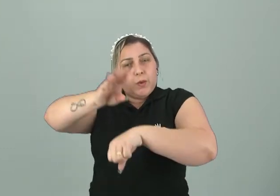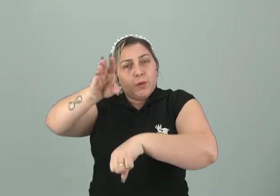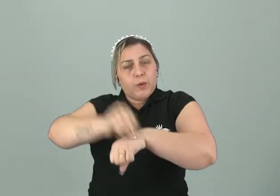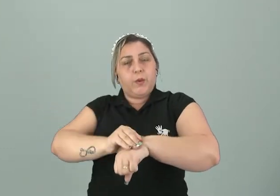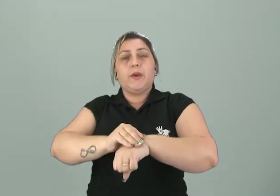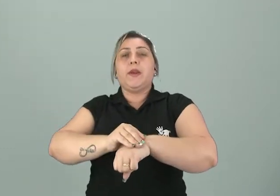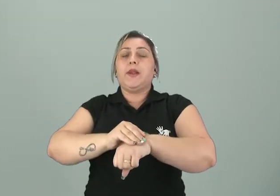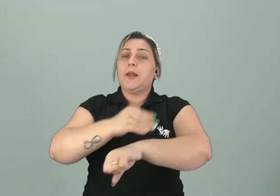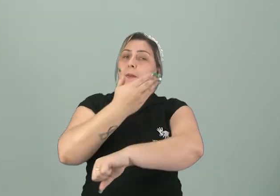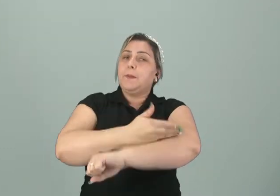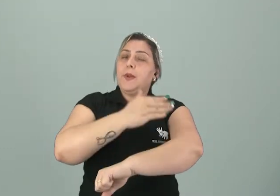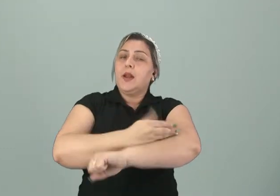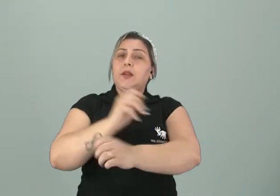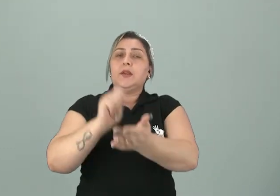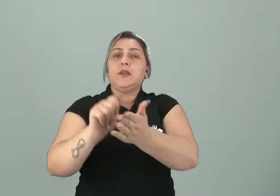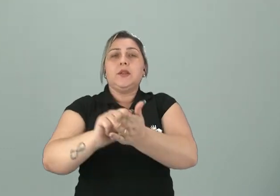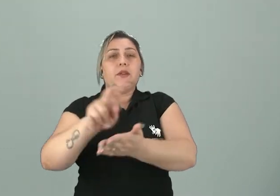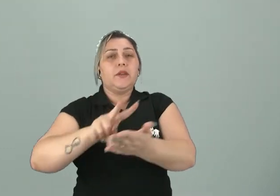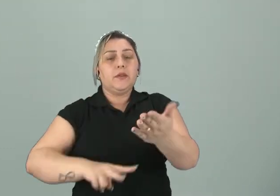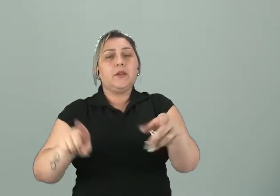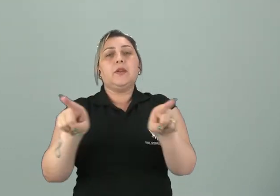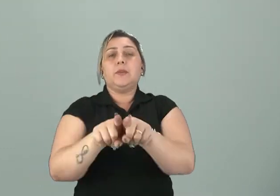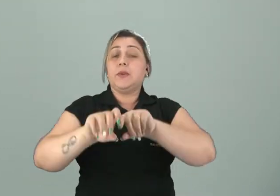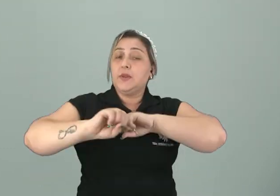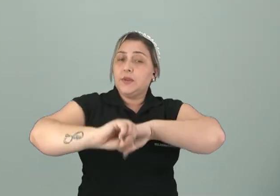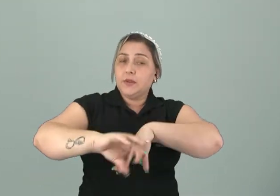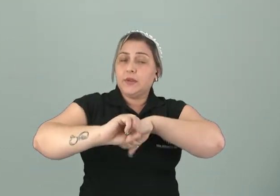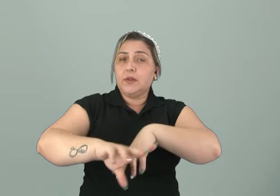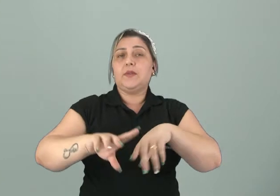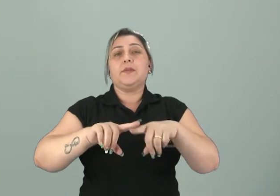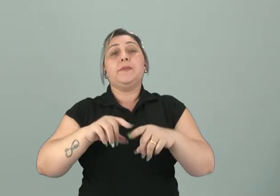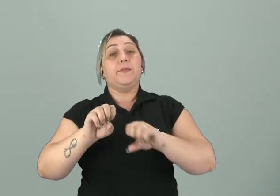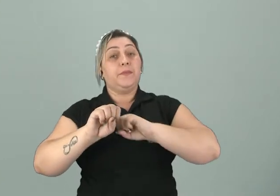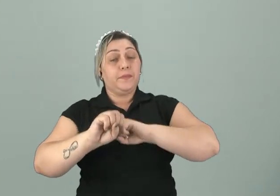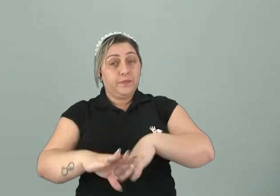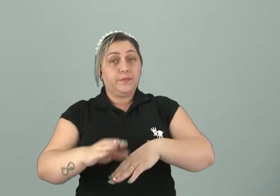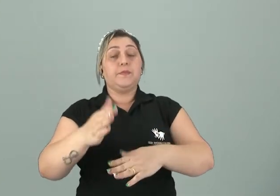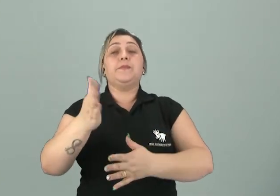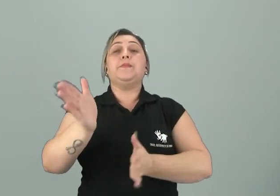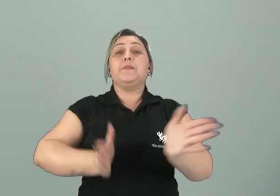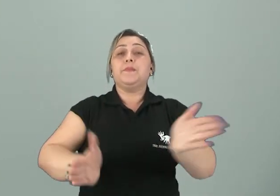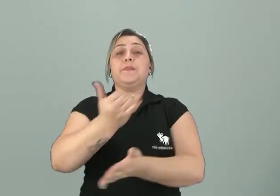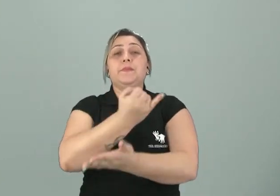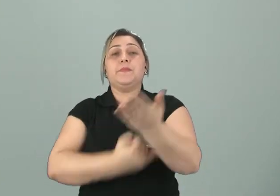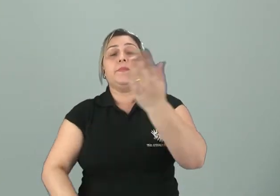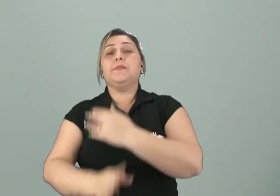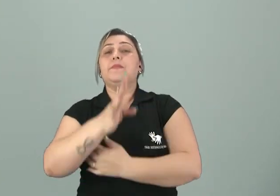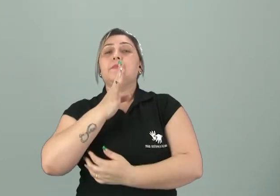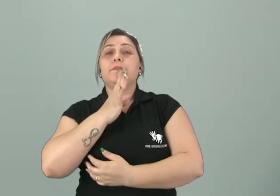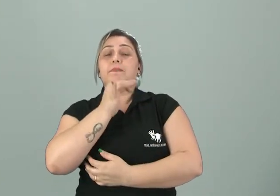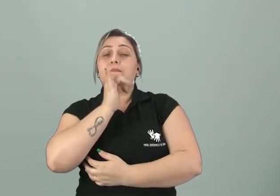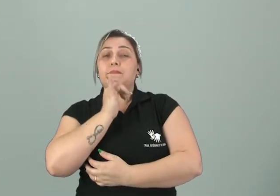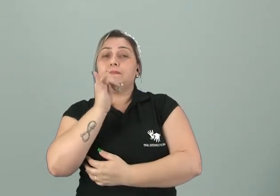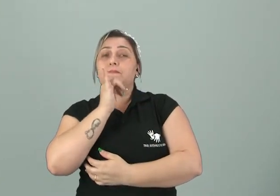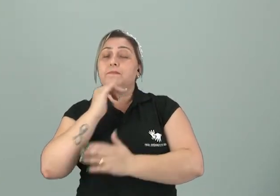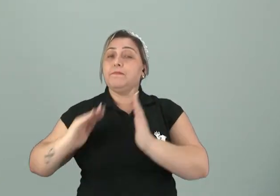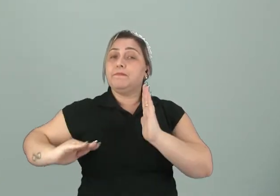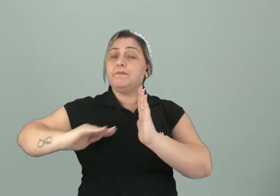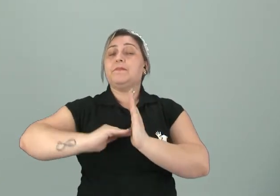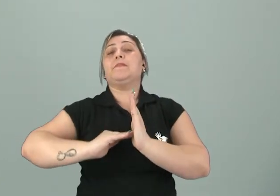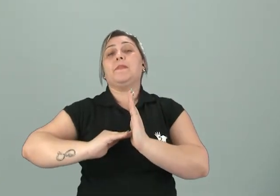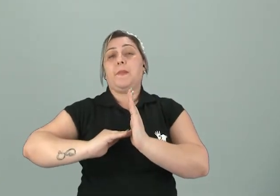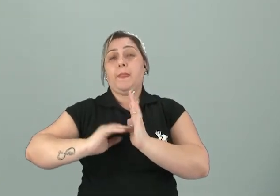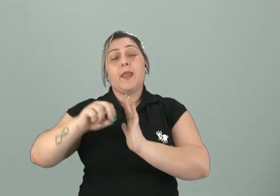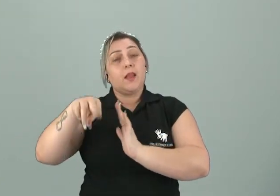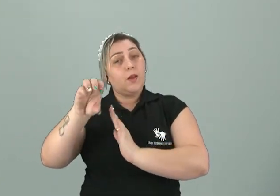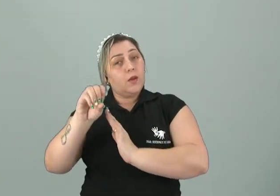prática de escrita, eram eles que repassavam os ensinamentos. Então, a educação medieval, por exemplo, era limitada